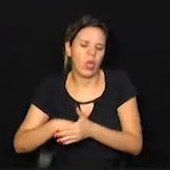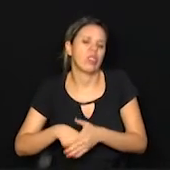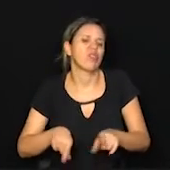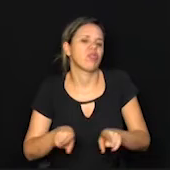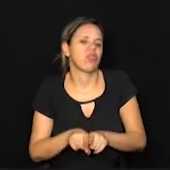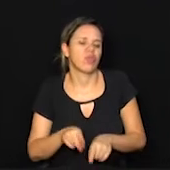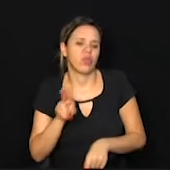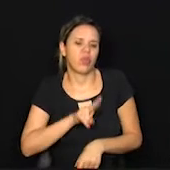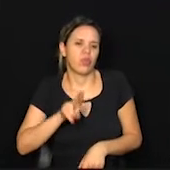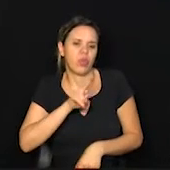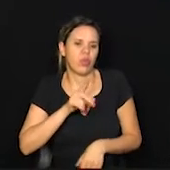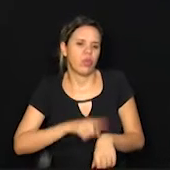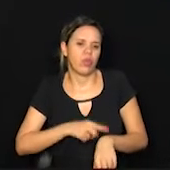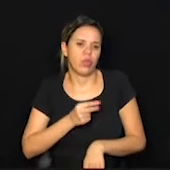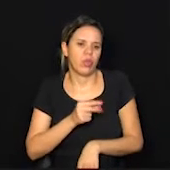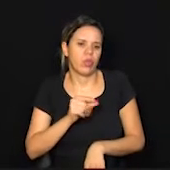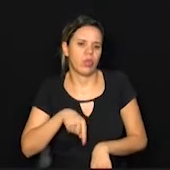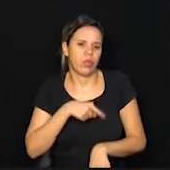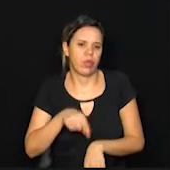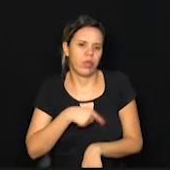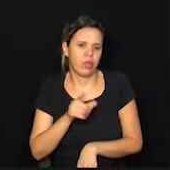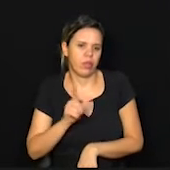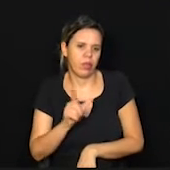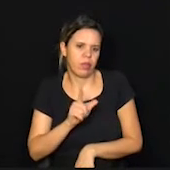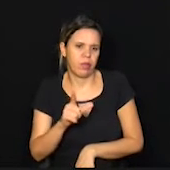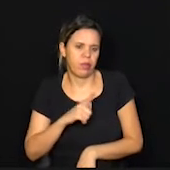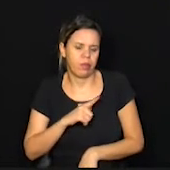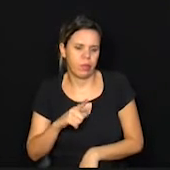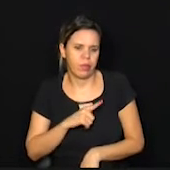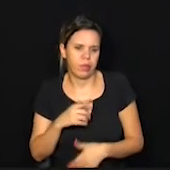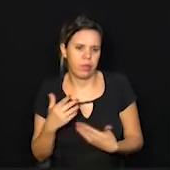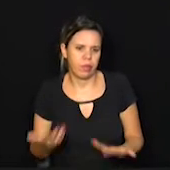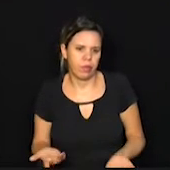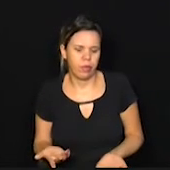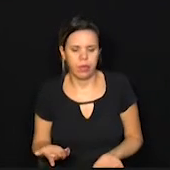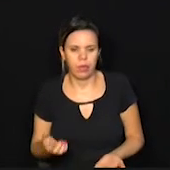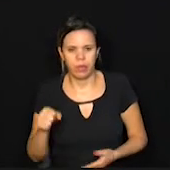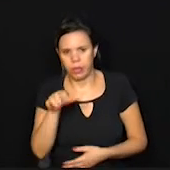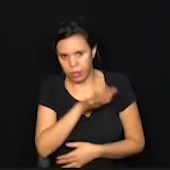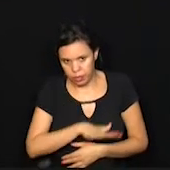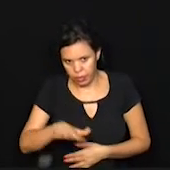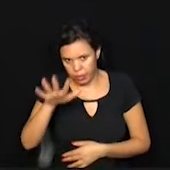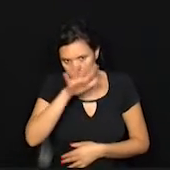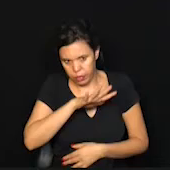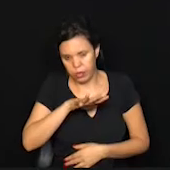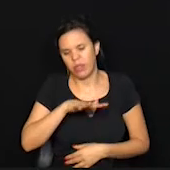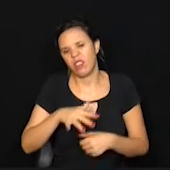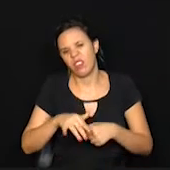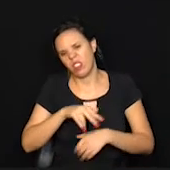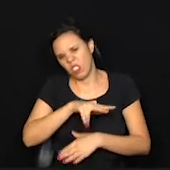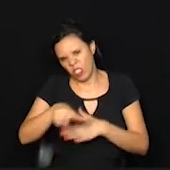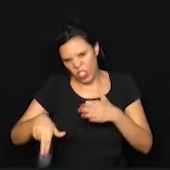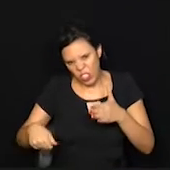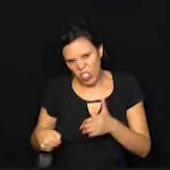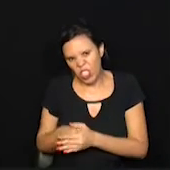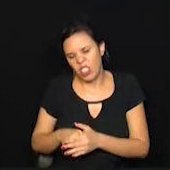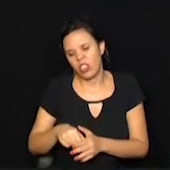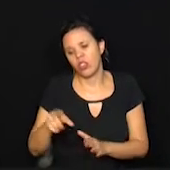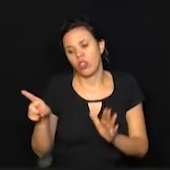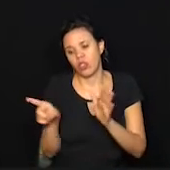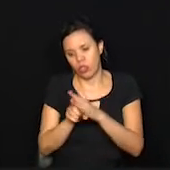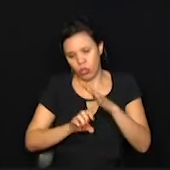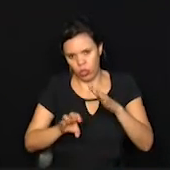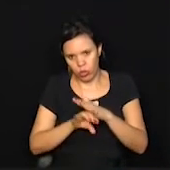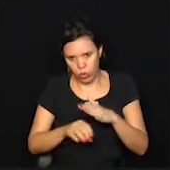usam tempo todo não é que não existe a corrupção Claro que tem corrupção aliás em geral a composição é feita pelos empresários